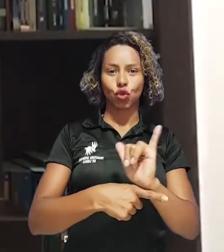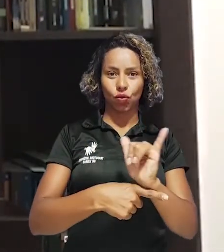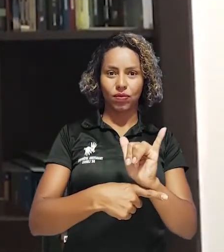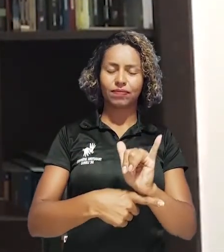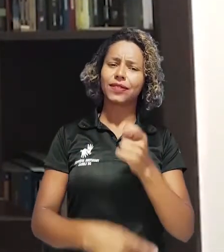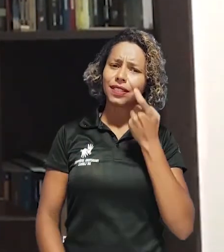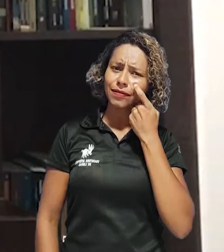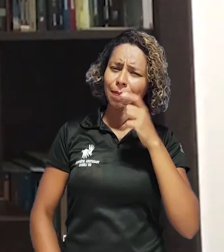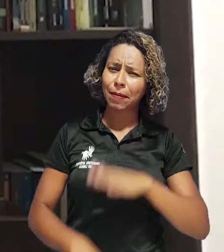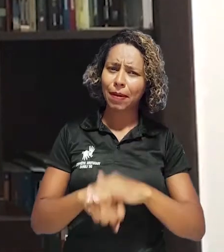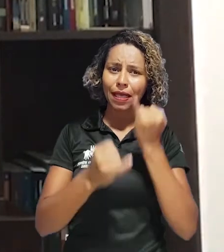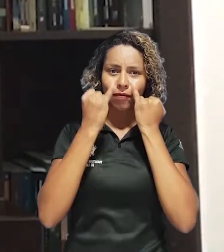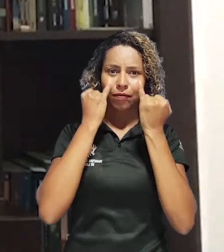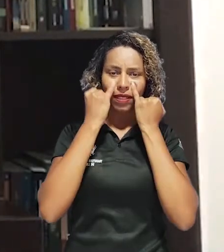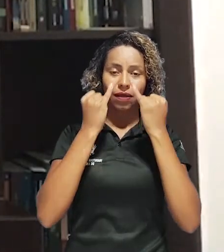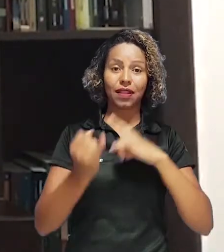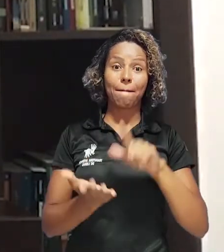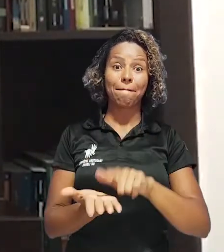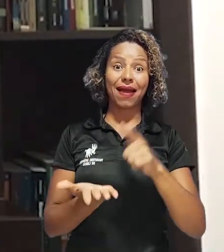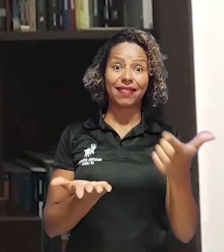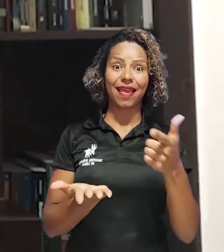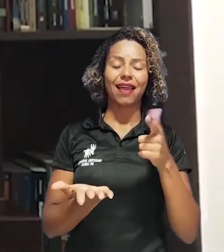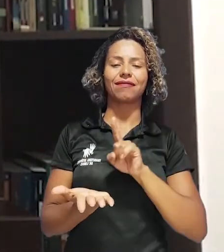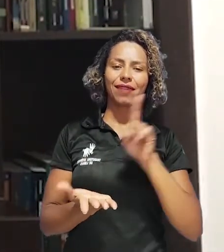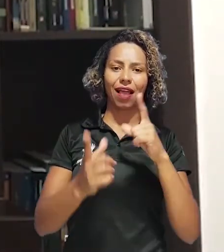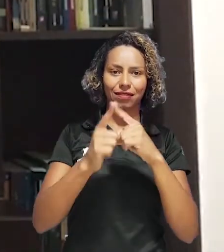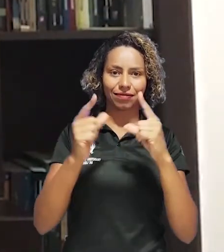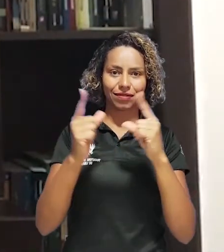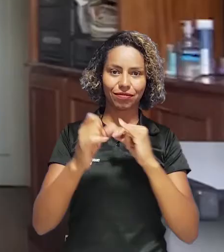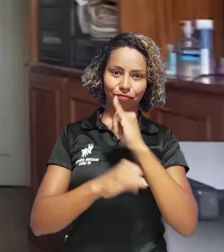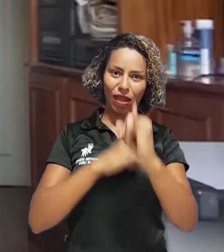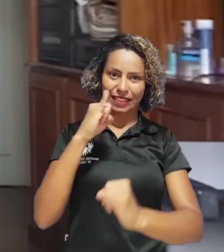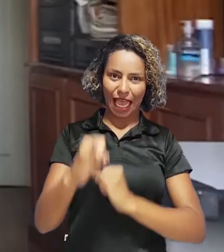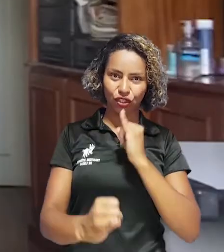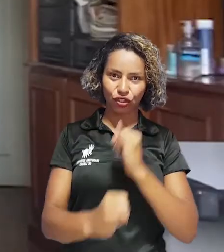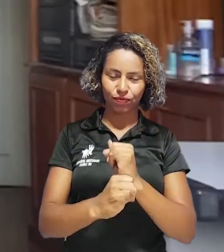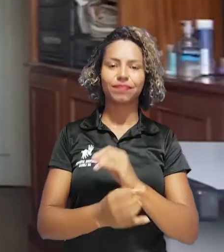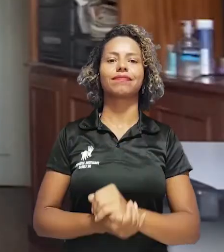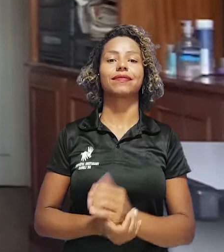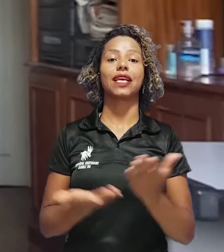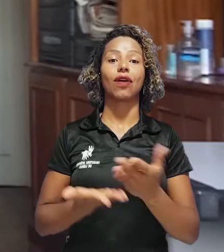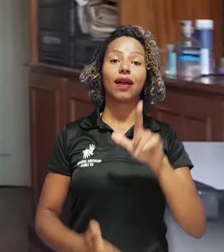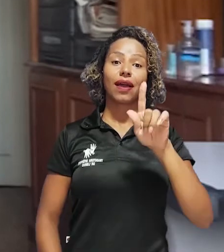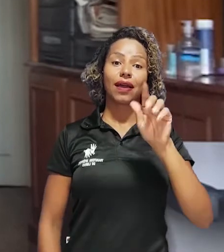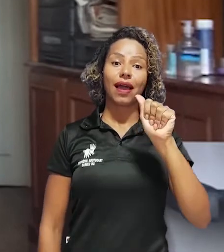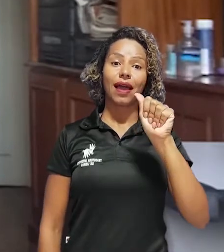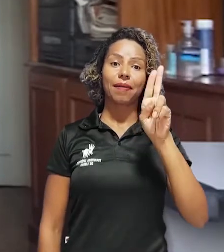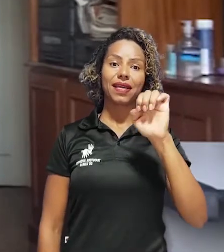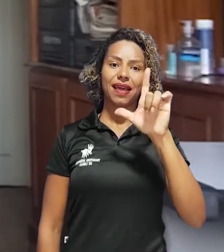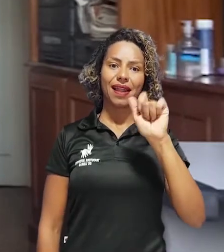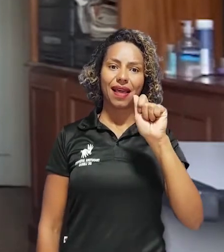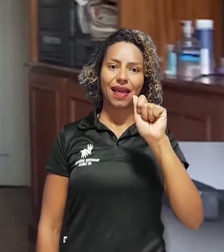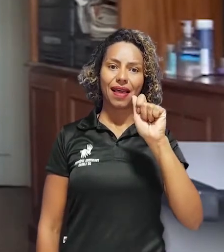encontra mais informações sobre a colação em matéria publicada no nosso portal de notícias e agora eu chamo a jornalista Gabriela